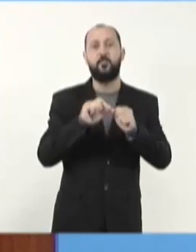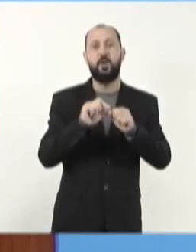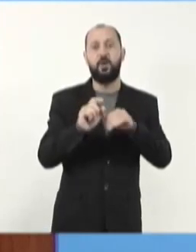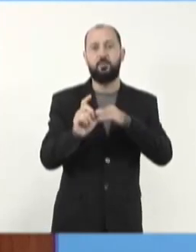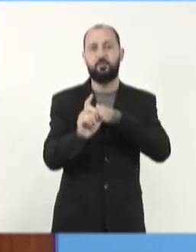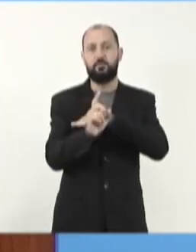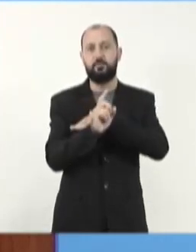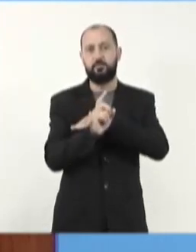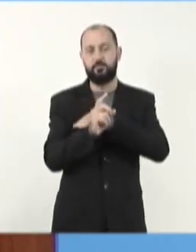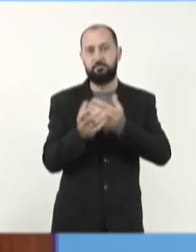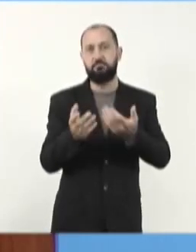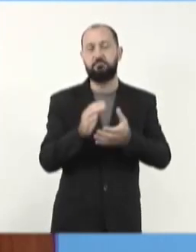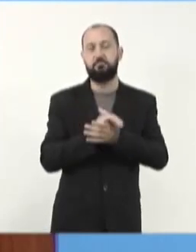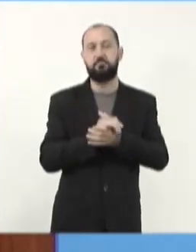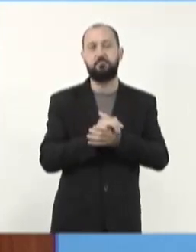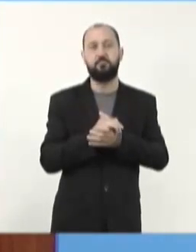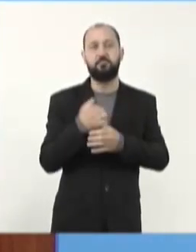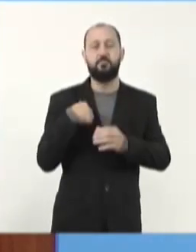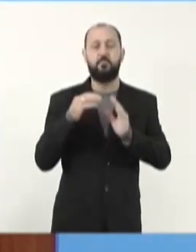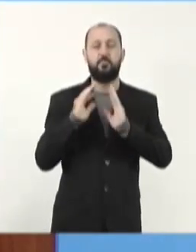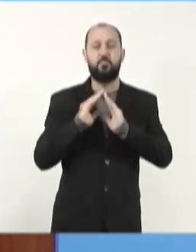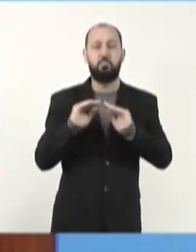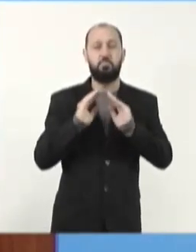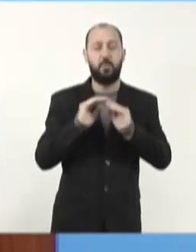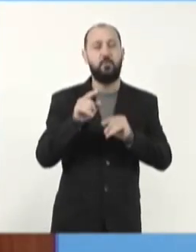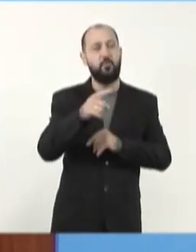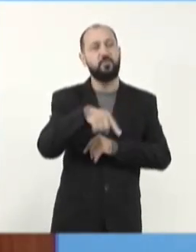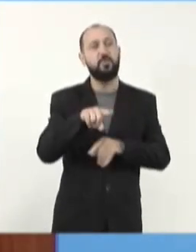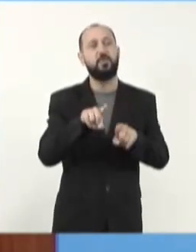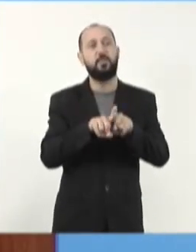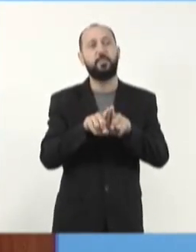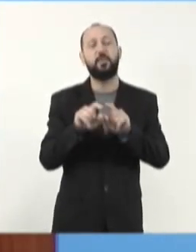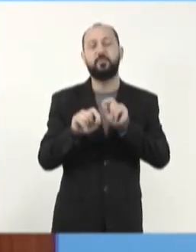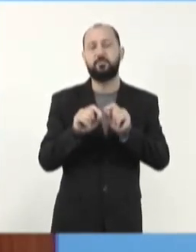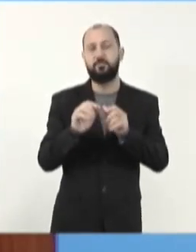esse atendimento. Eu recebo, e vocês devem receber também,